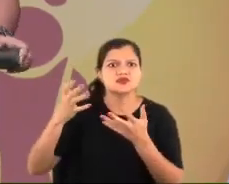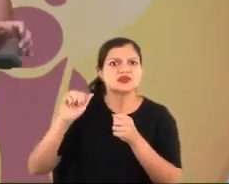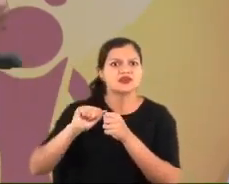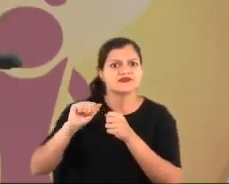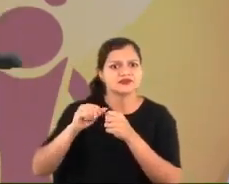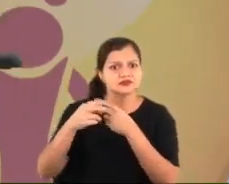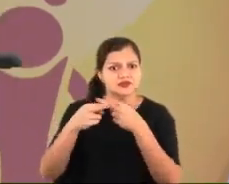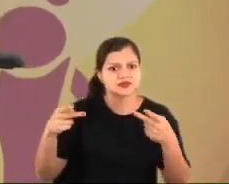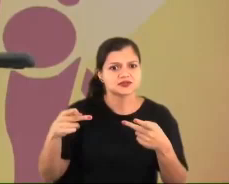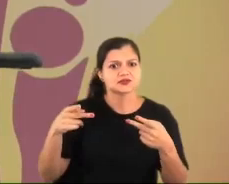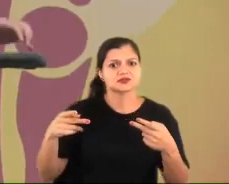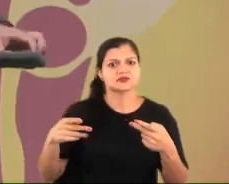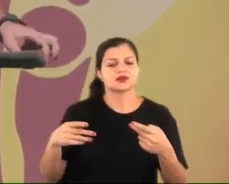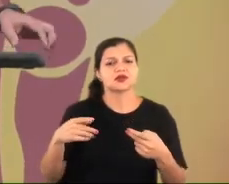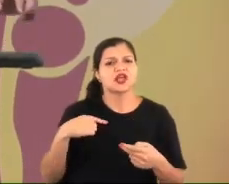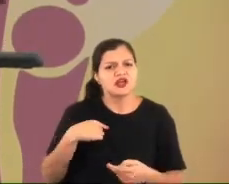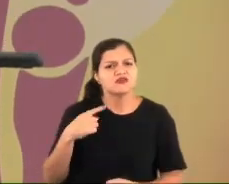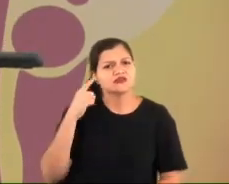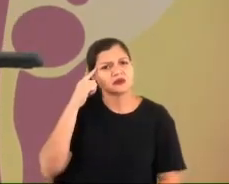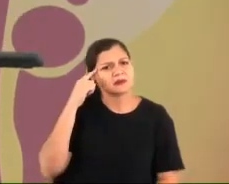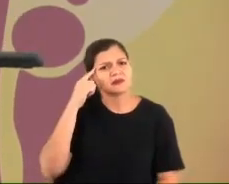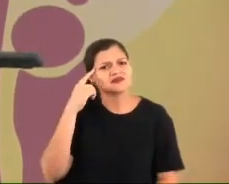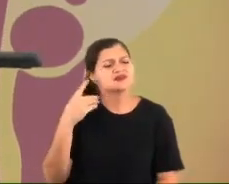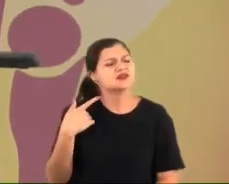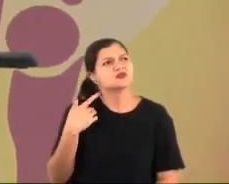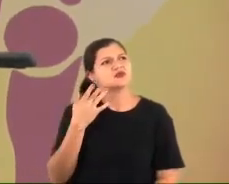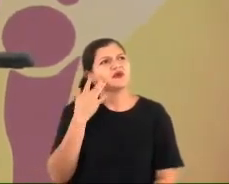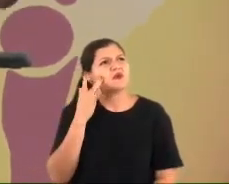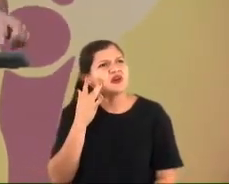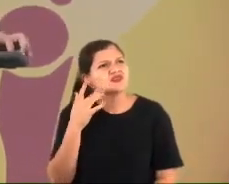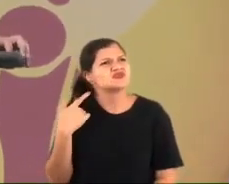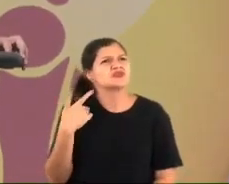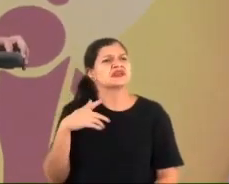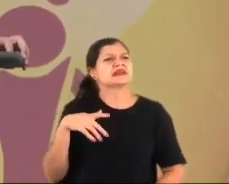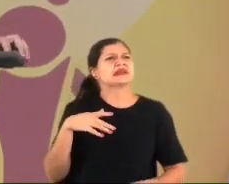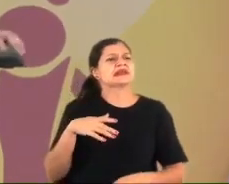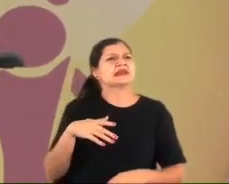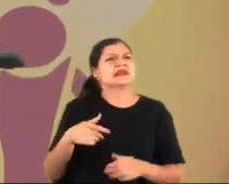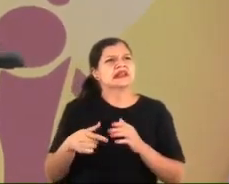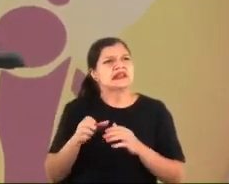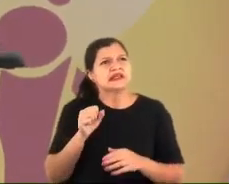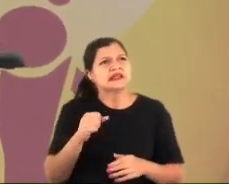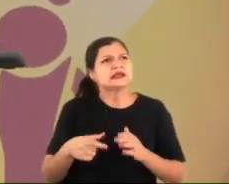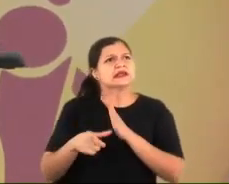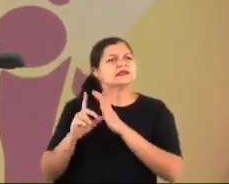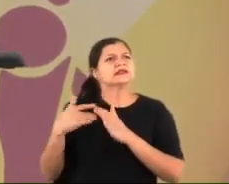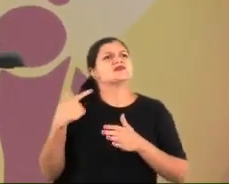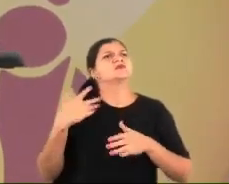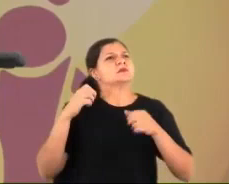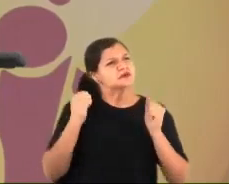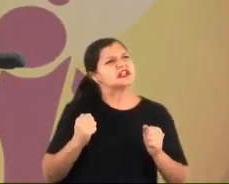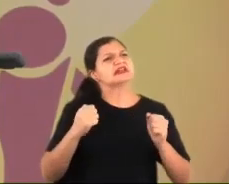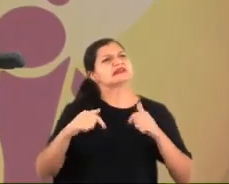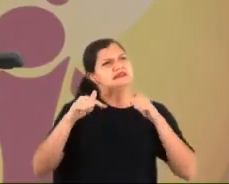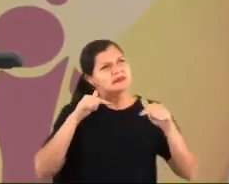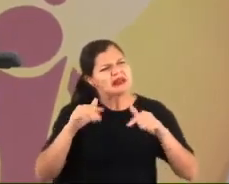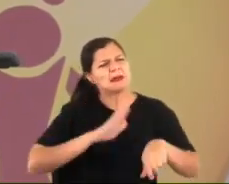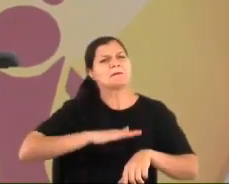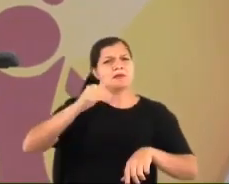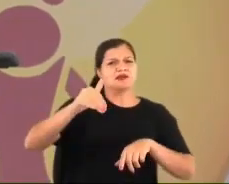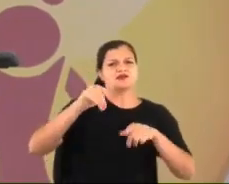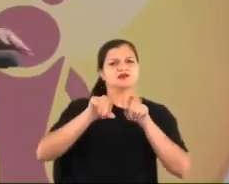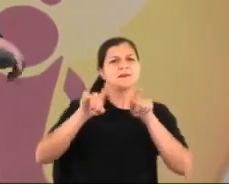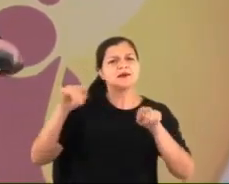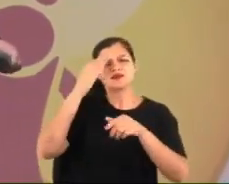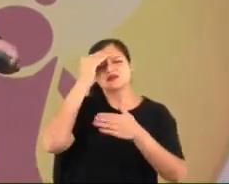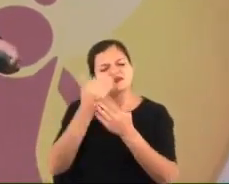ter falado para mais pessoas, eu devia ter trabalhado mais. Mas eu confio que Deus vai